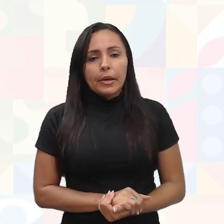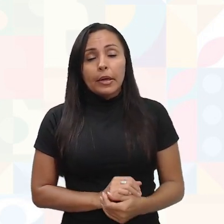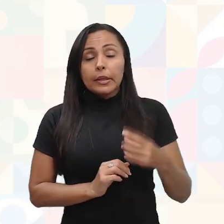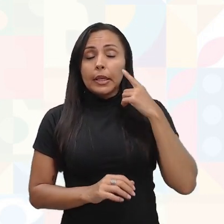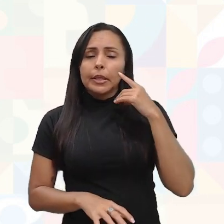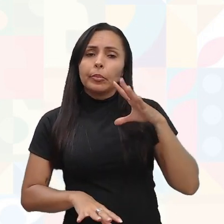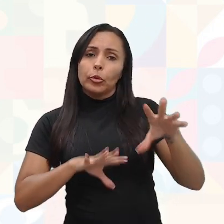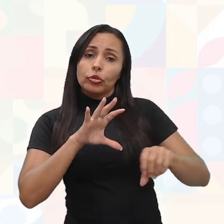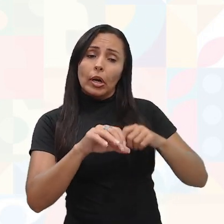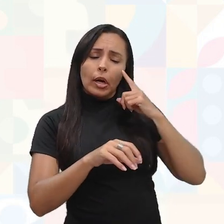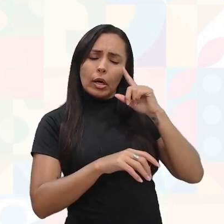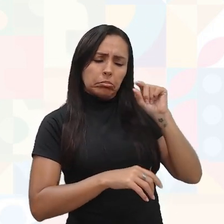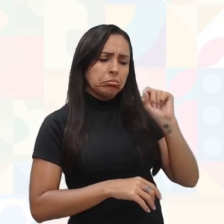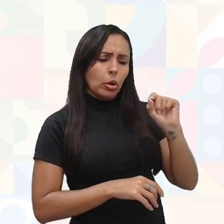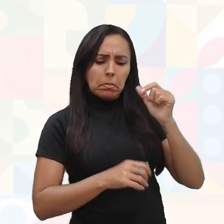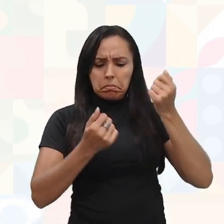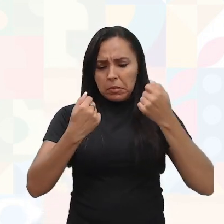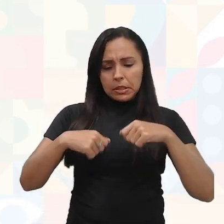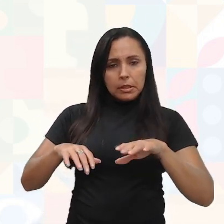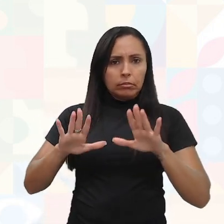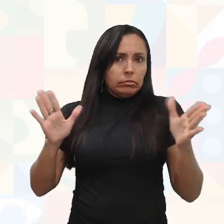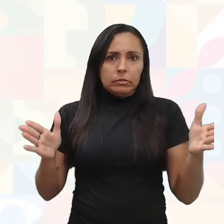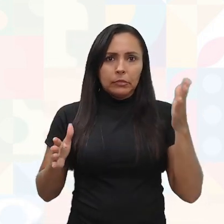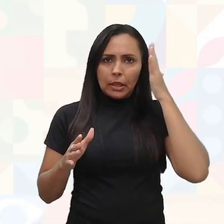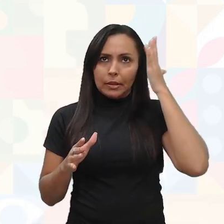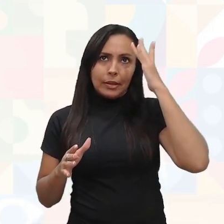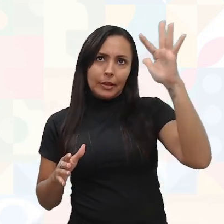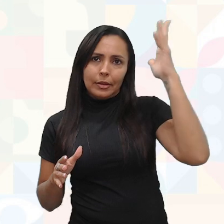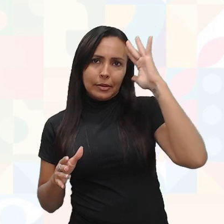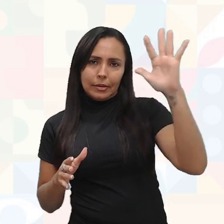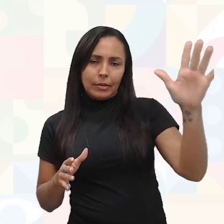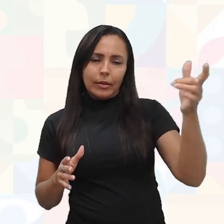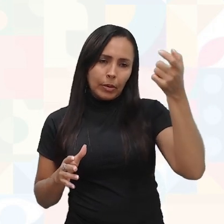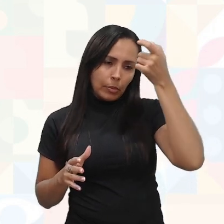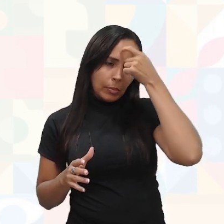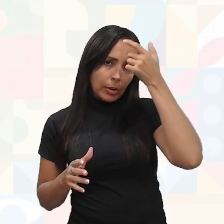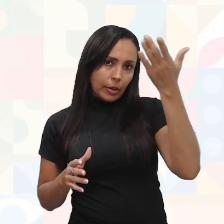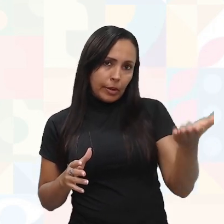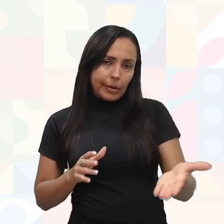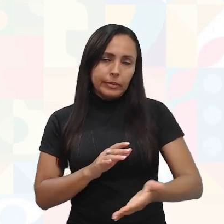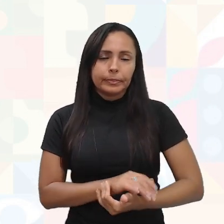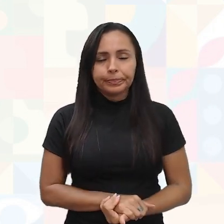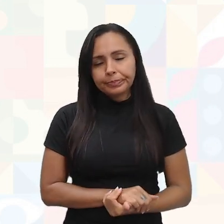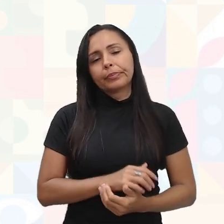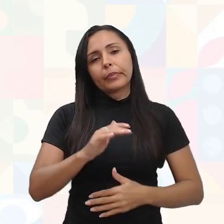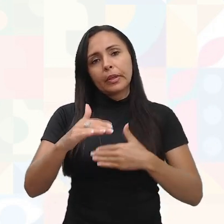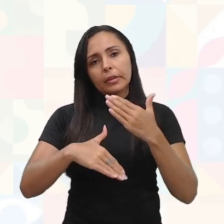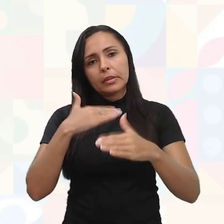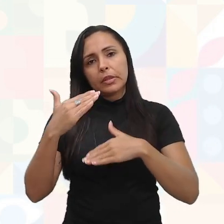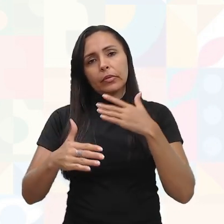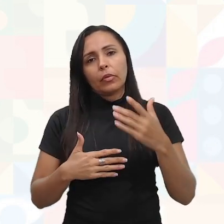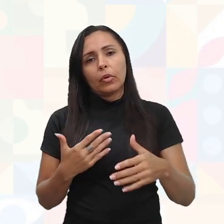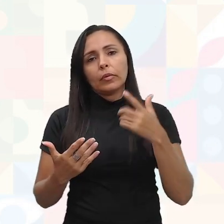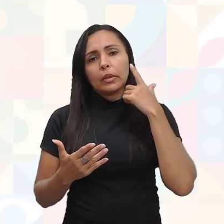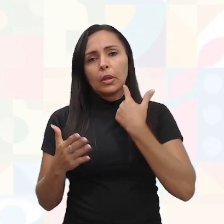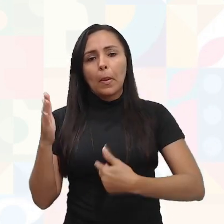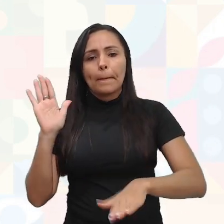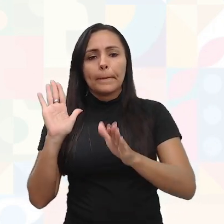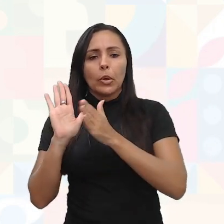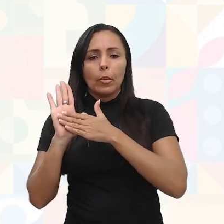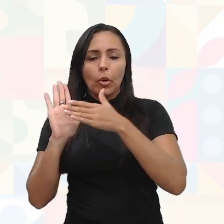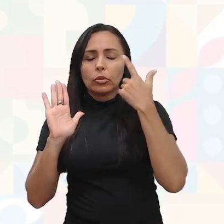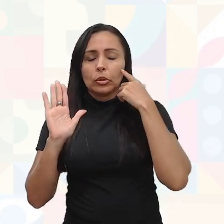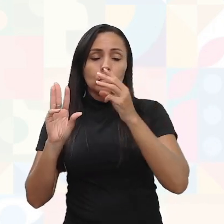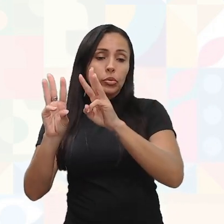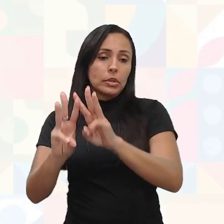uma necessidade, sei lá, crie na sua cabeça, né? E desenvolva aí o propósito do site e